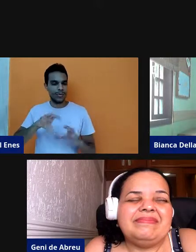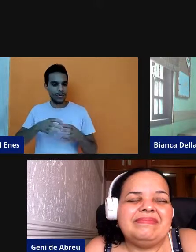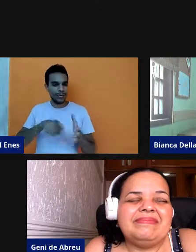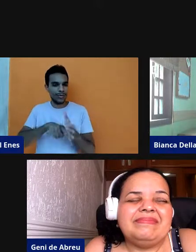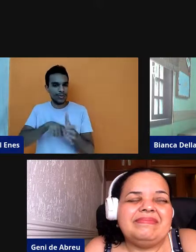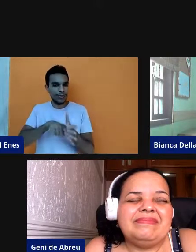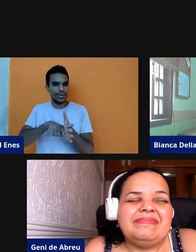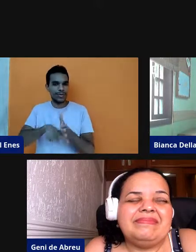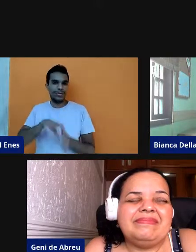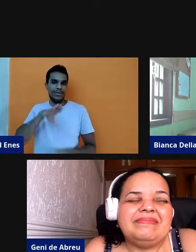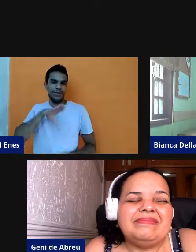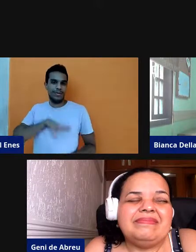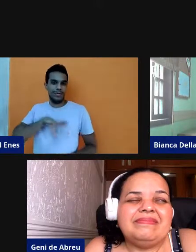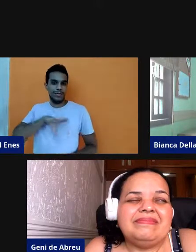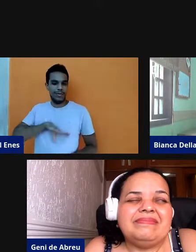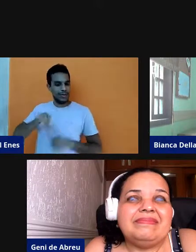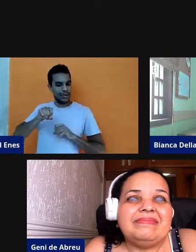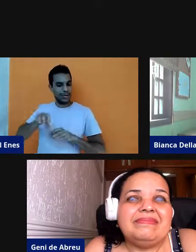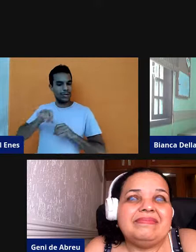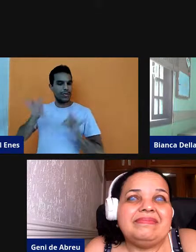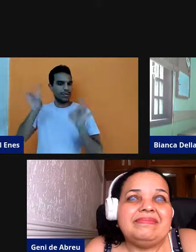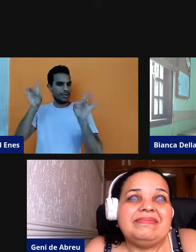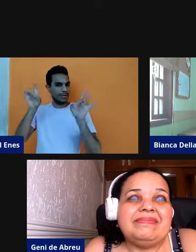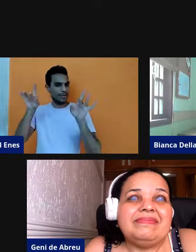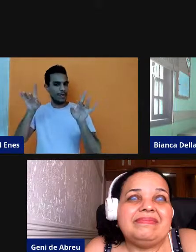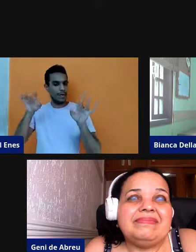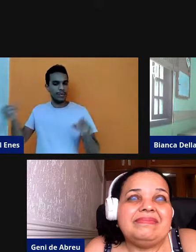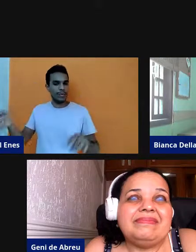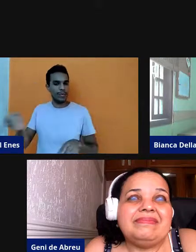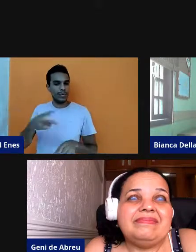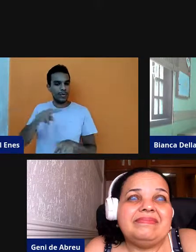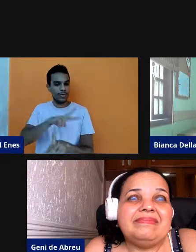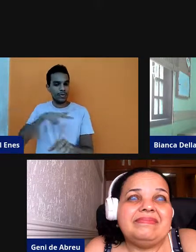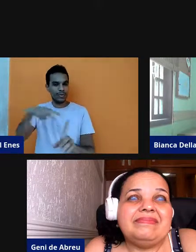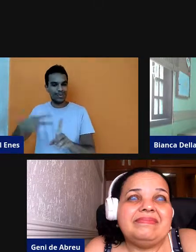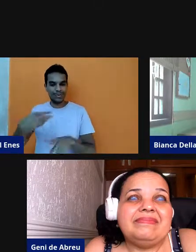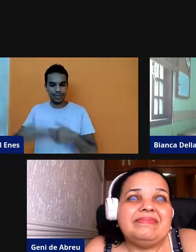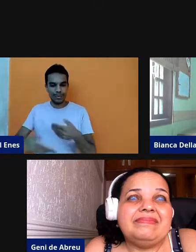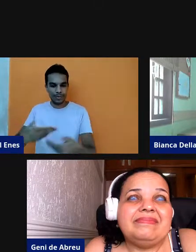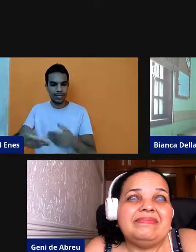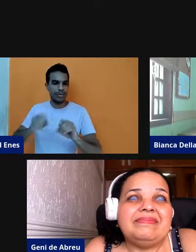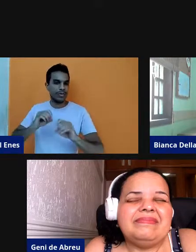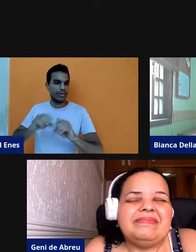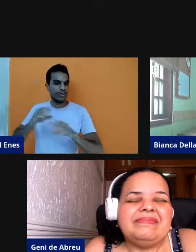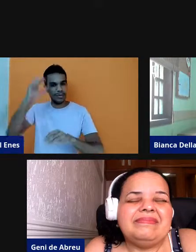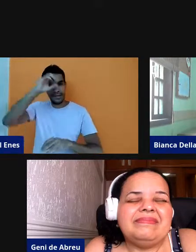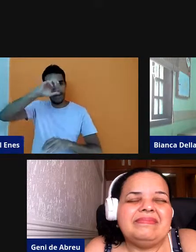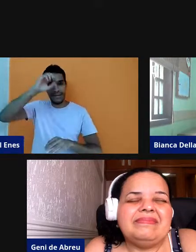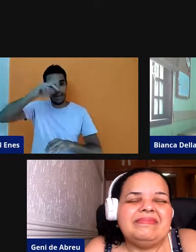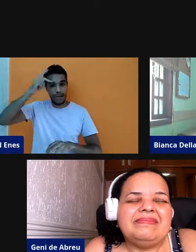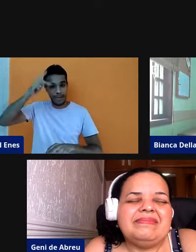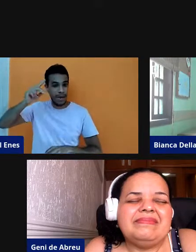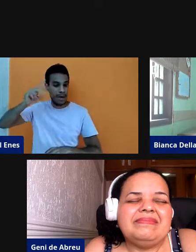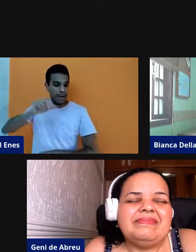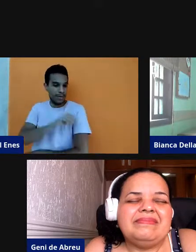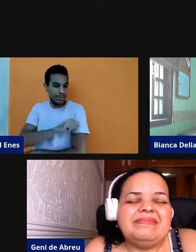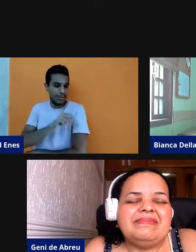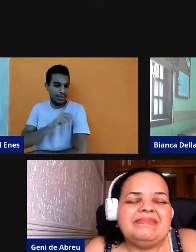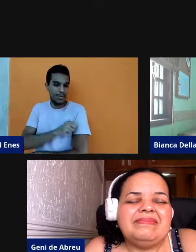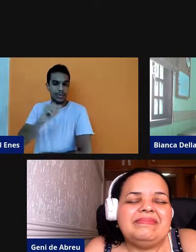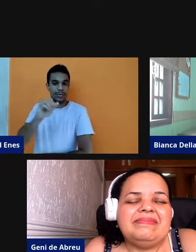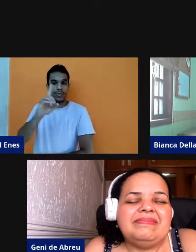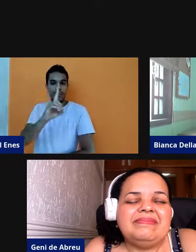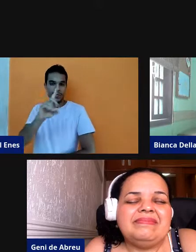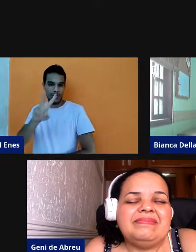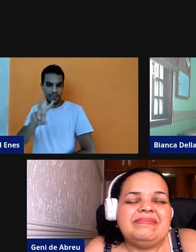e Educação Especializada, Novas Perspectivas para o Processo de Ensino-Aprendizagem para Alunos com Deficiência Visual. Seja bem-vinda